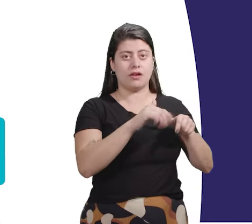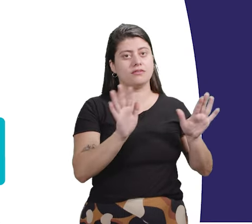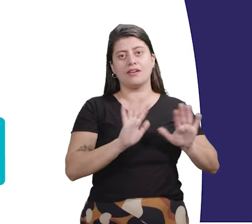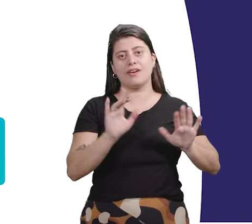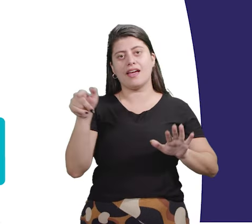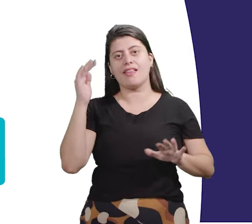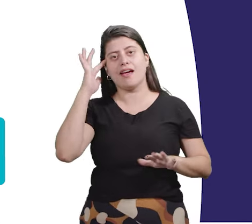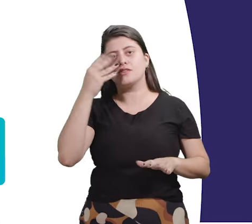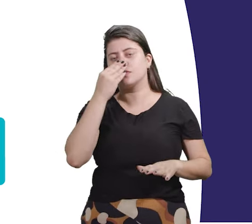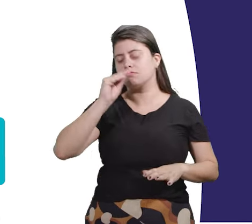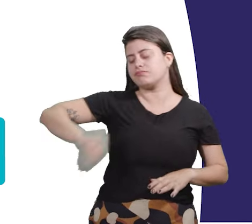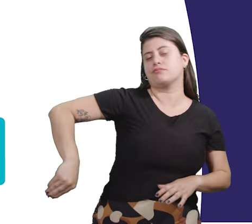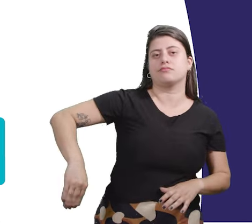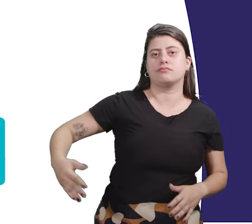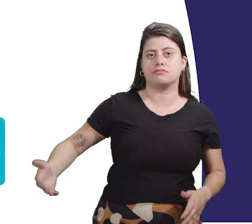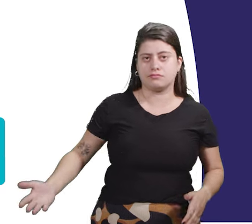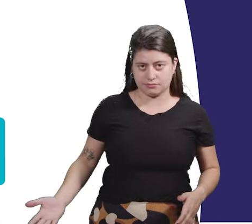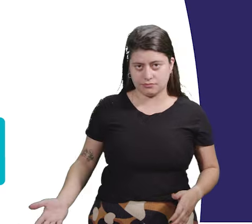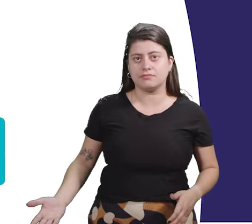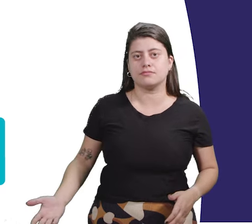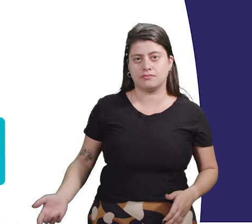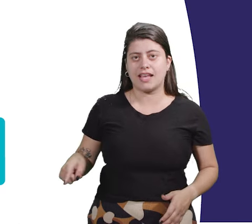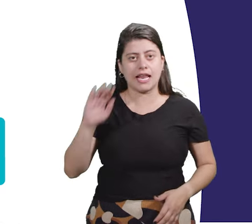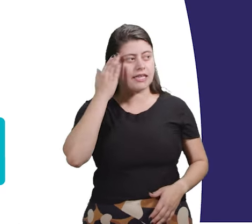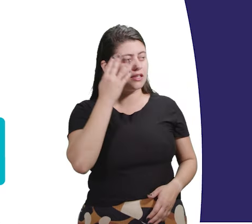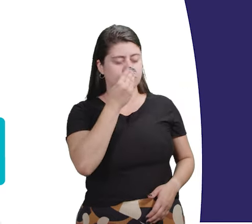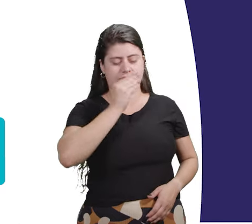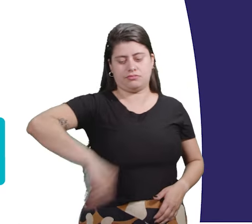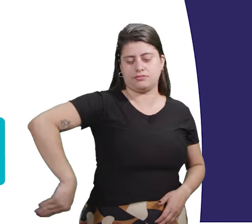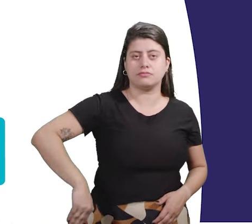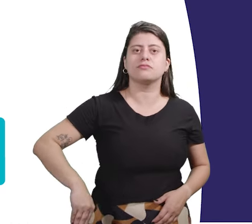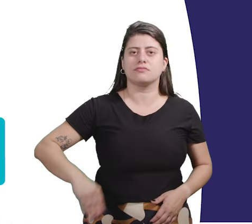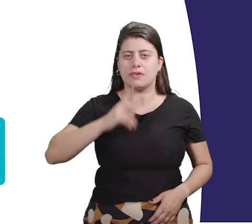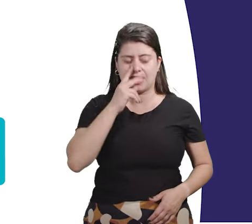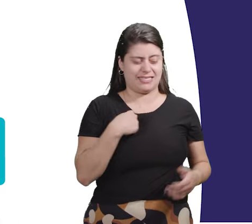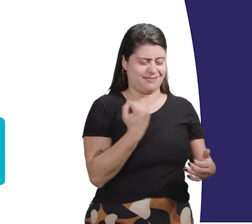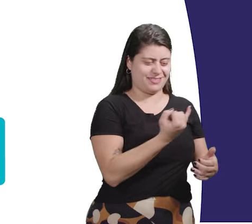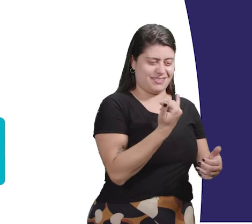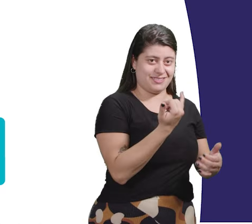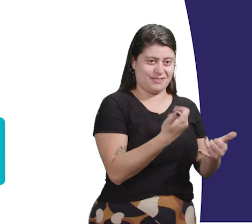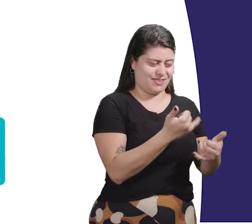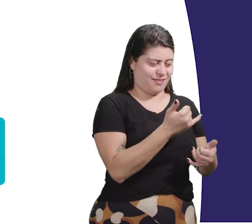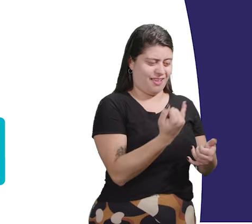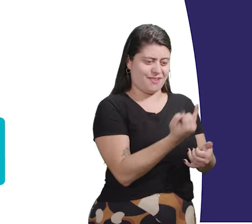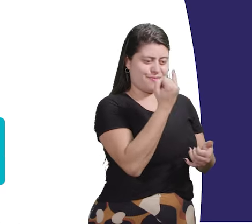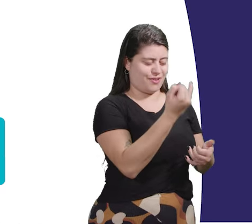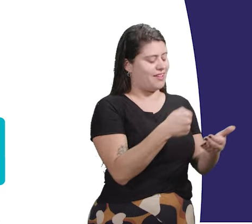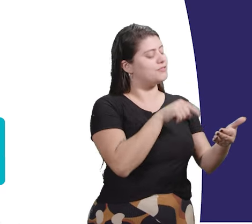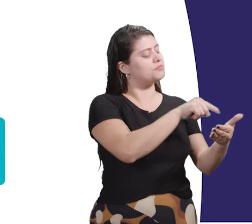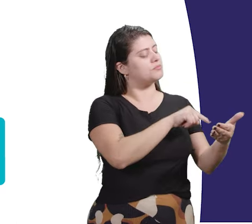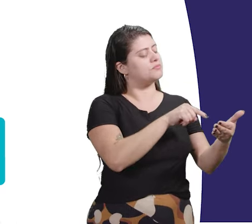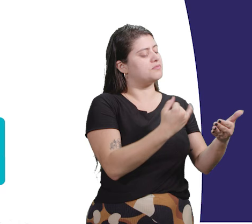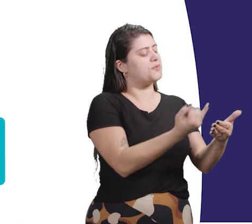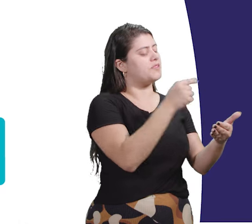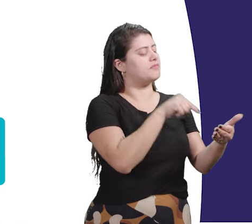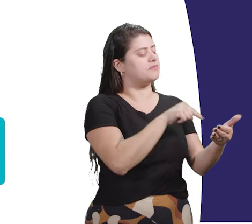Ela só entende o quê? Ela faz a interpretação dela e ela entende que ela é menos importante naquele momento. Então, isso